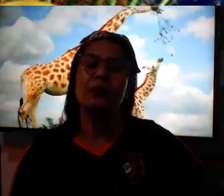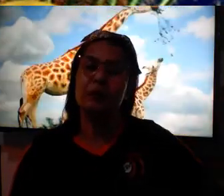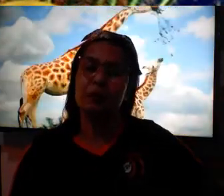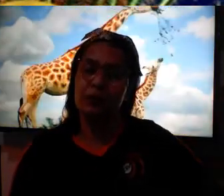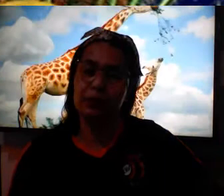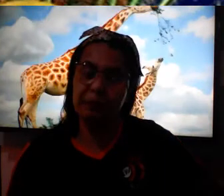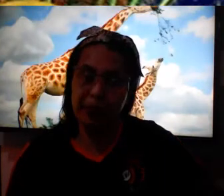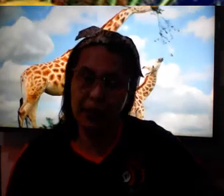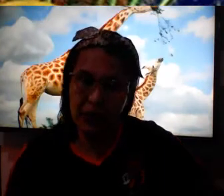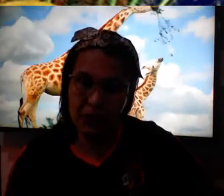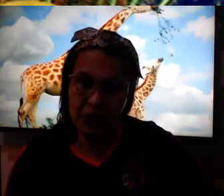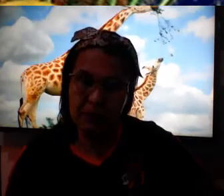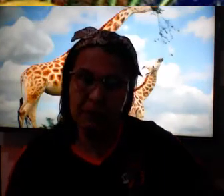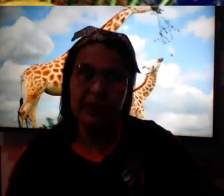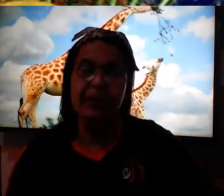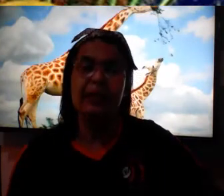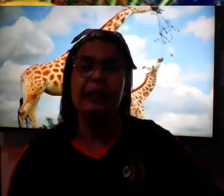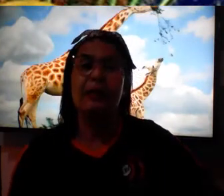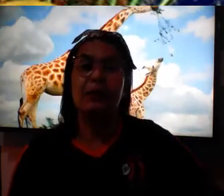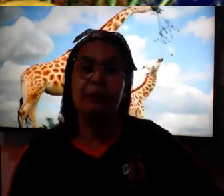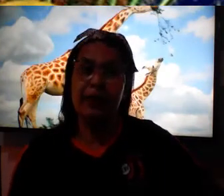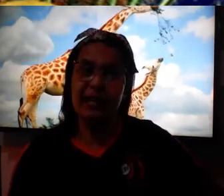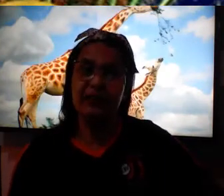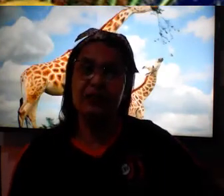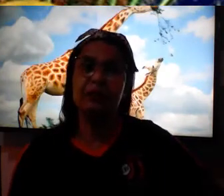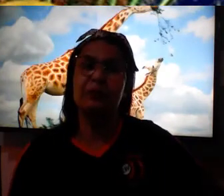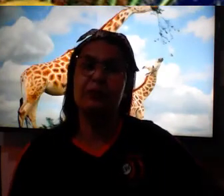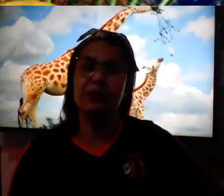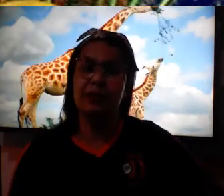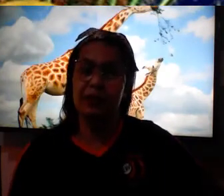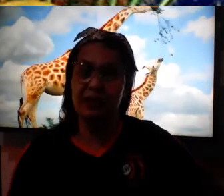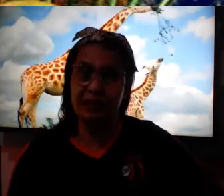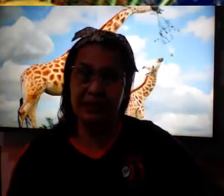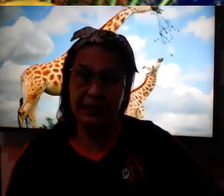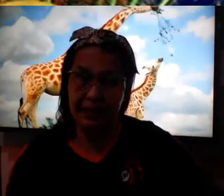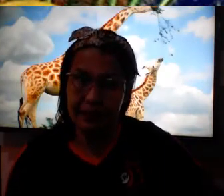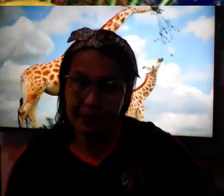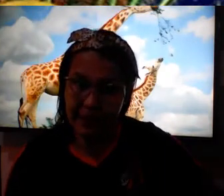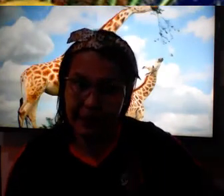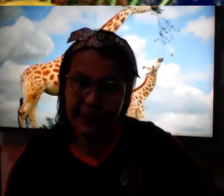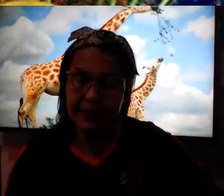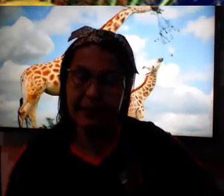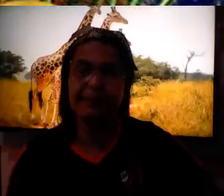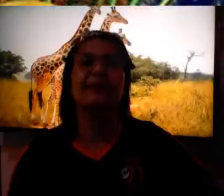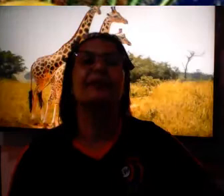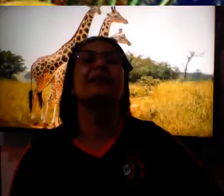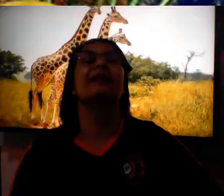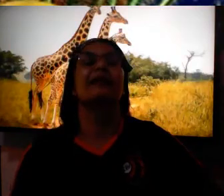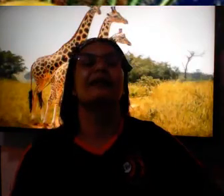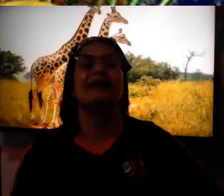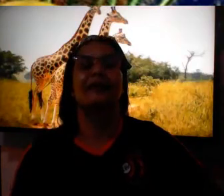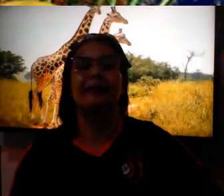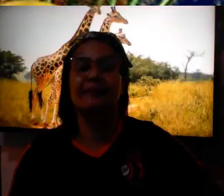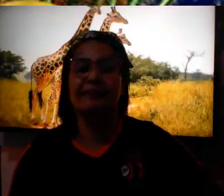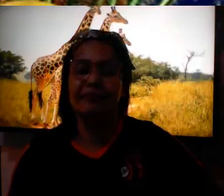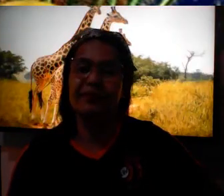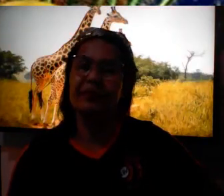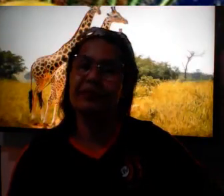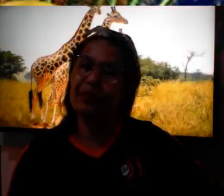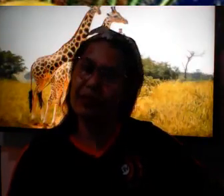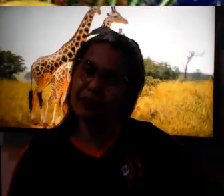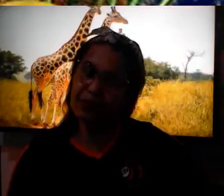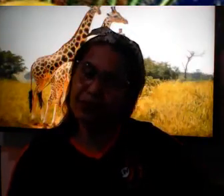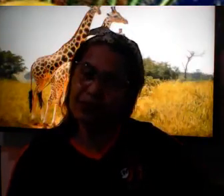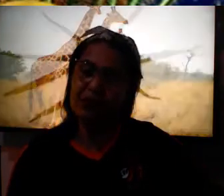o corpo do peixe, ele é coberto por escamas? É